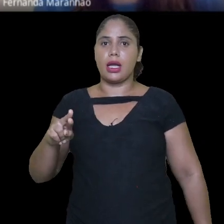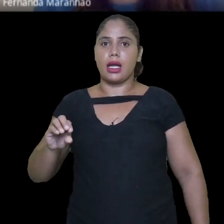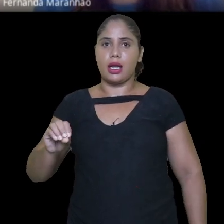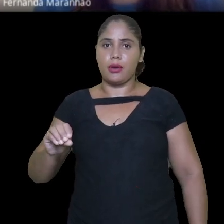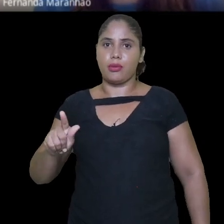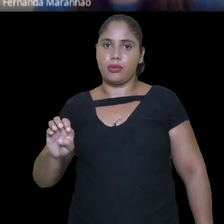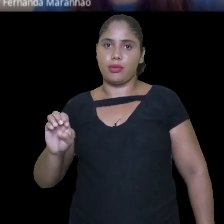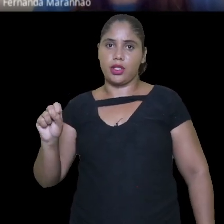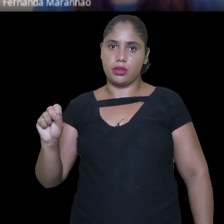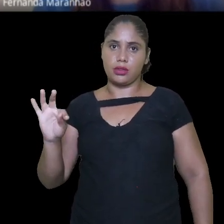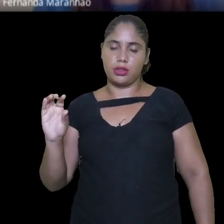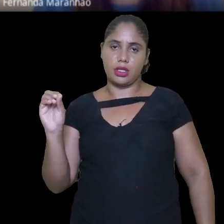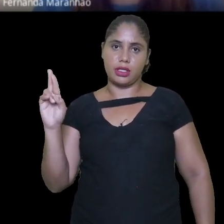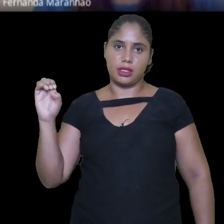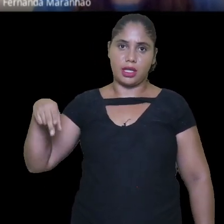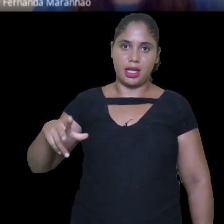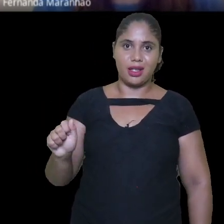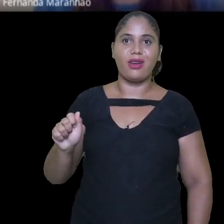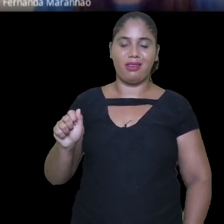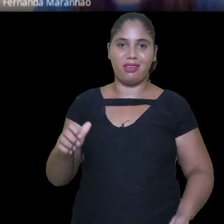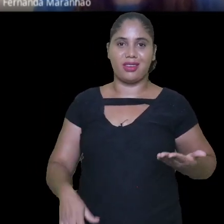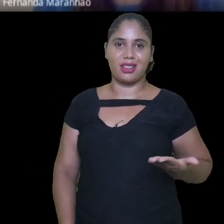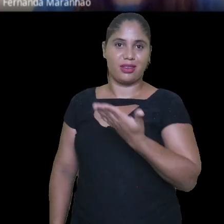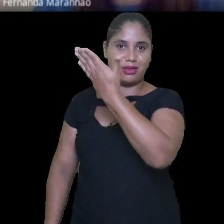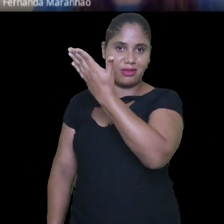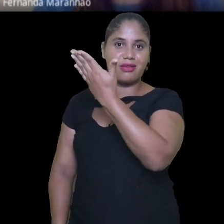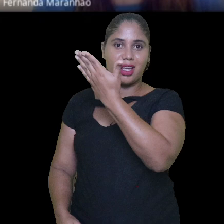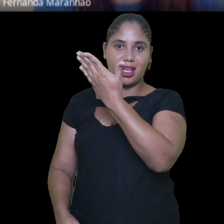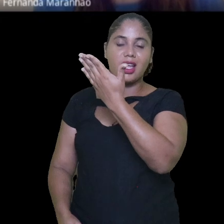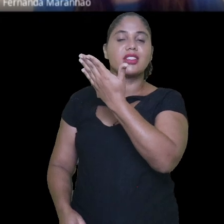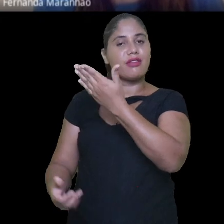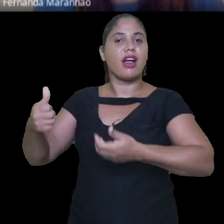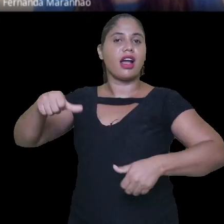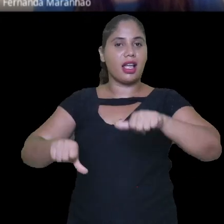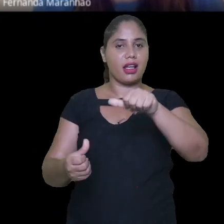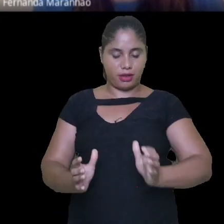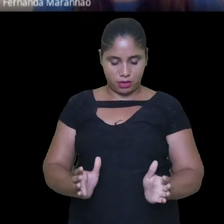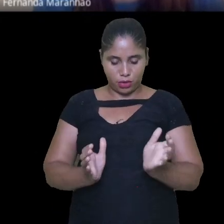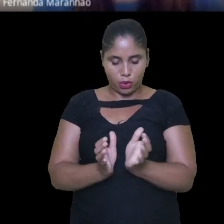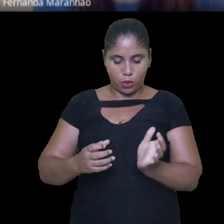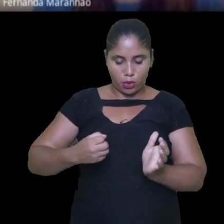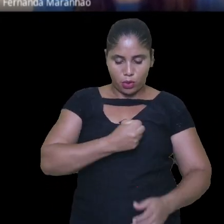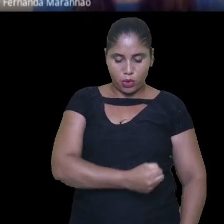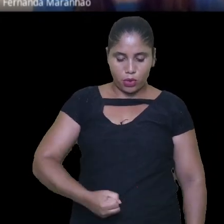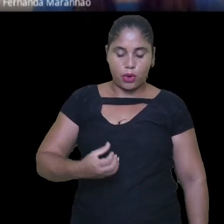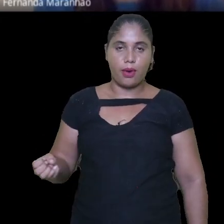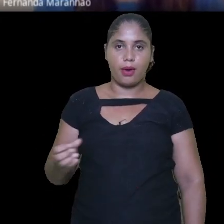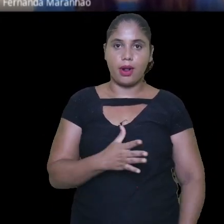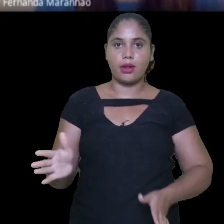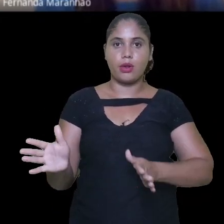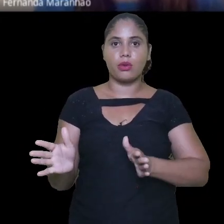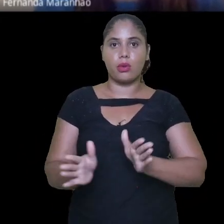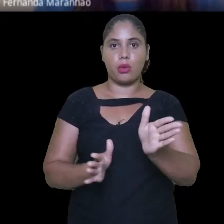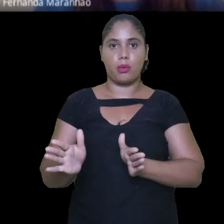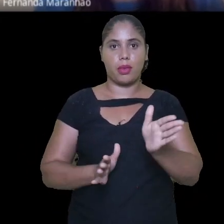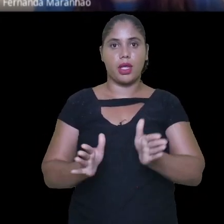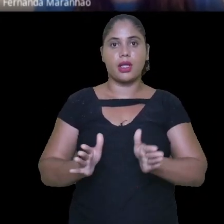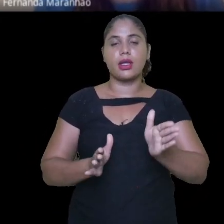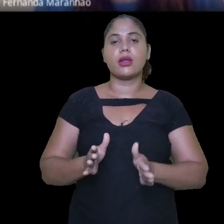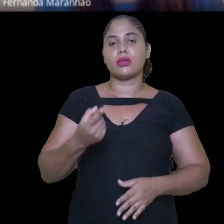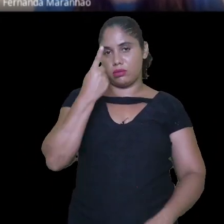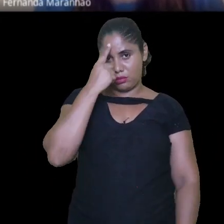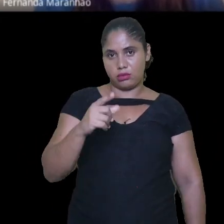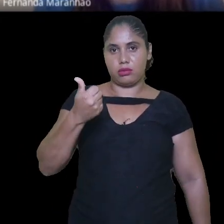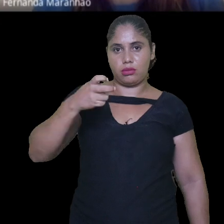reavaliar esse colo com nova ultrassonografia num período de 15 dias, para avaliar se esse colo ficou estável ou reduziu. Qual